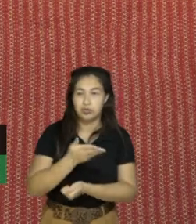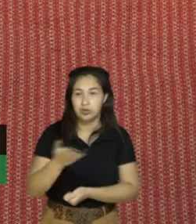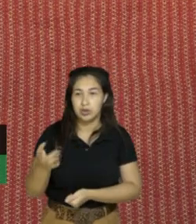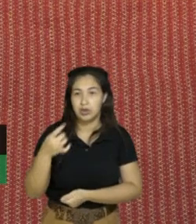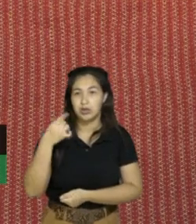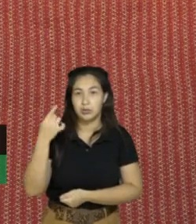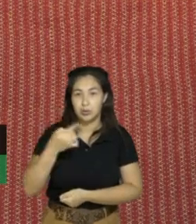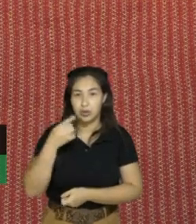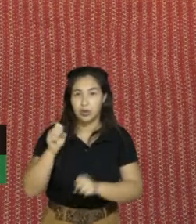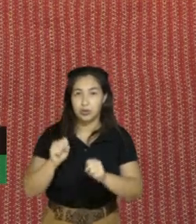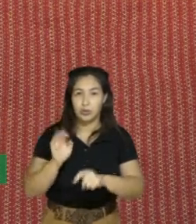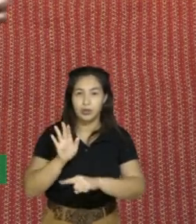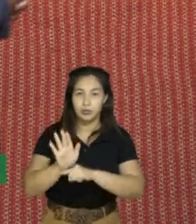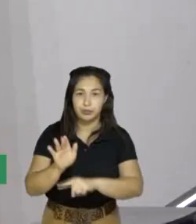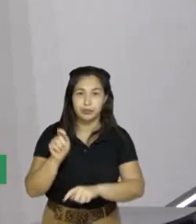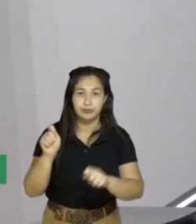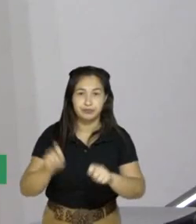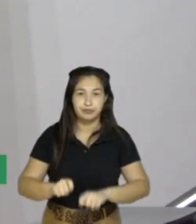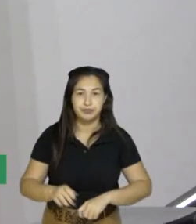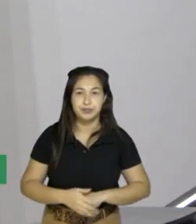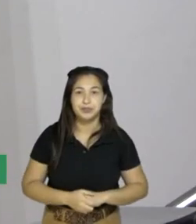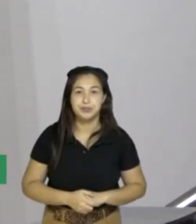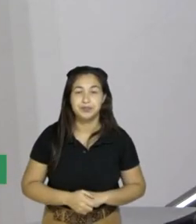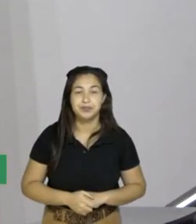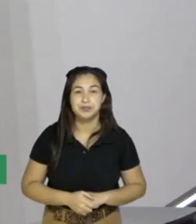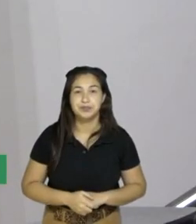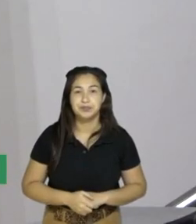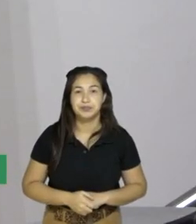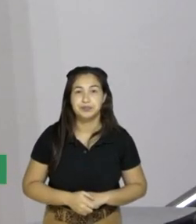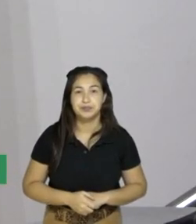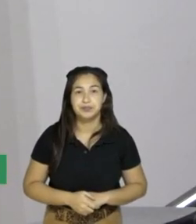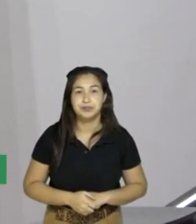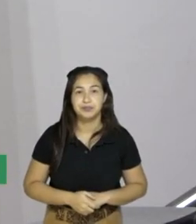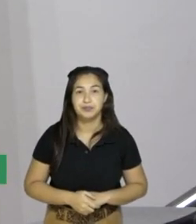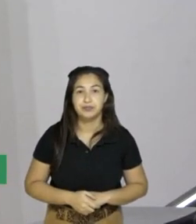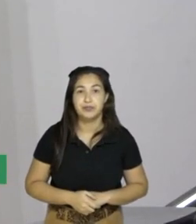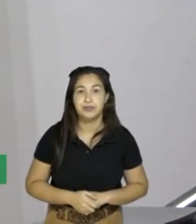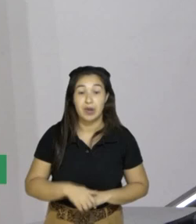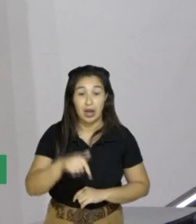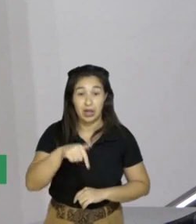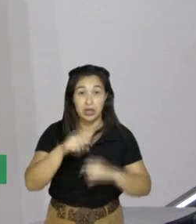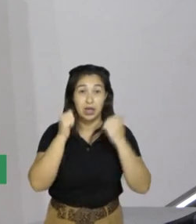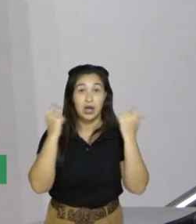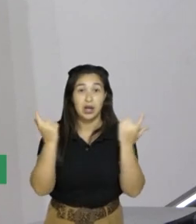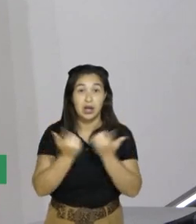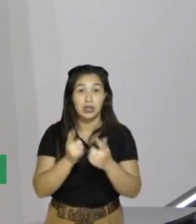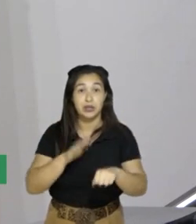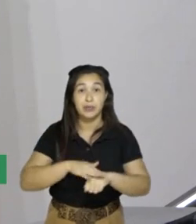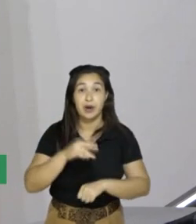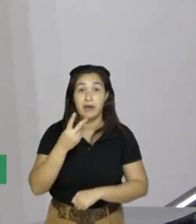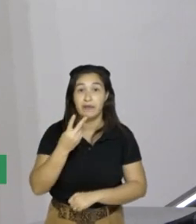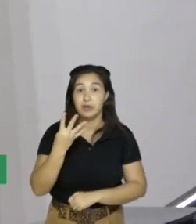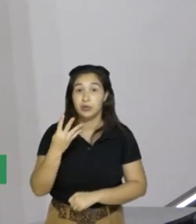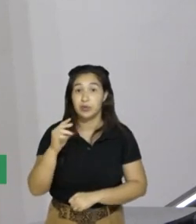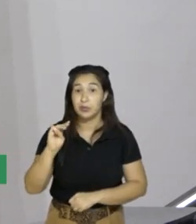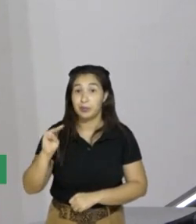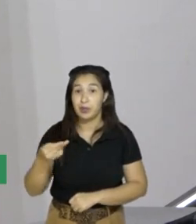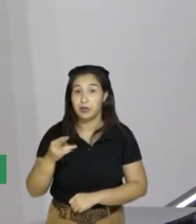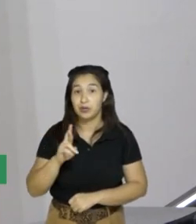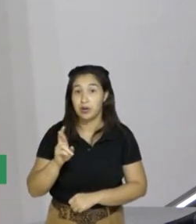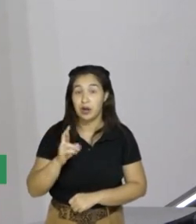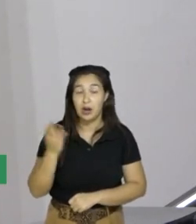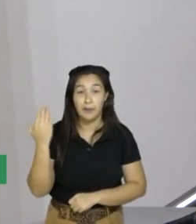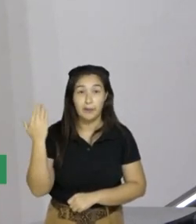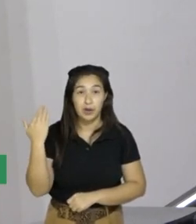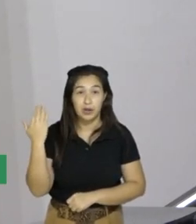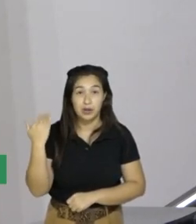apoiaram a ideia Parabéns só para ter uma bala Deputado é a própria aresta tem mais de 24 milhões na época é que